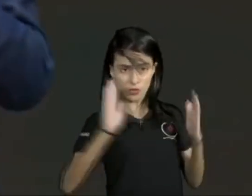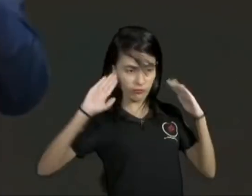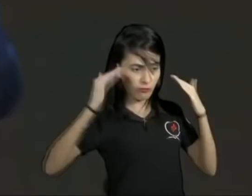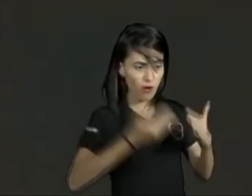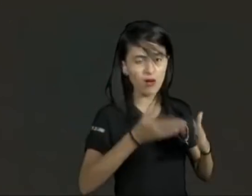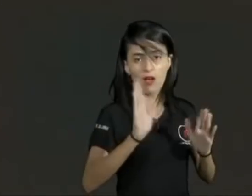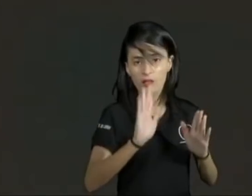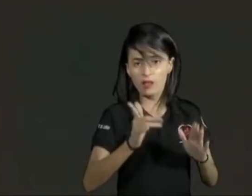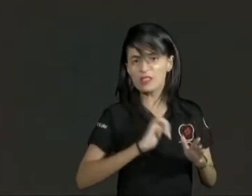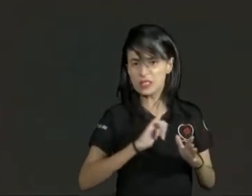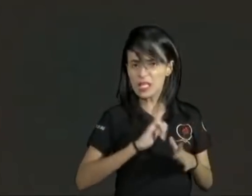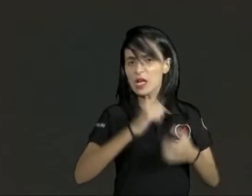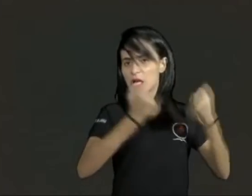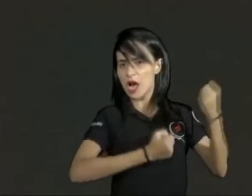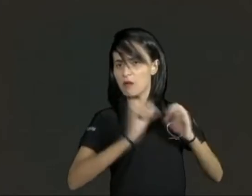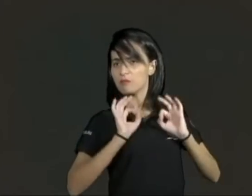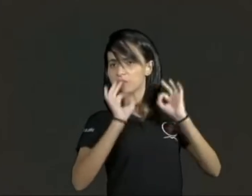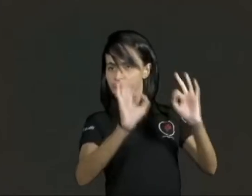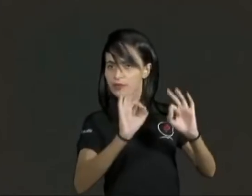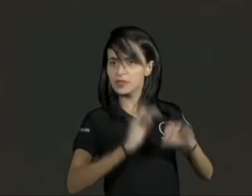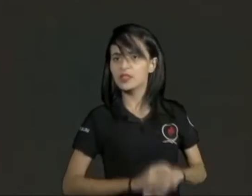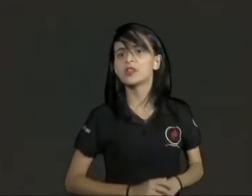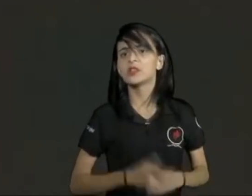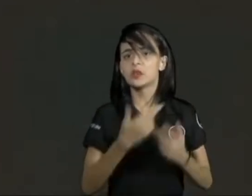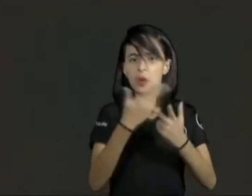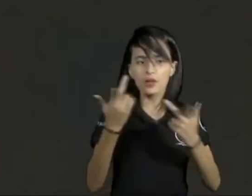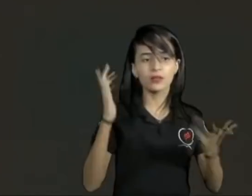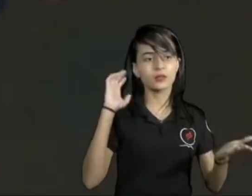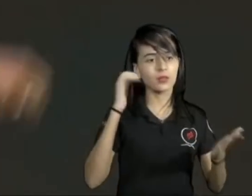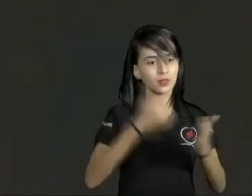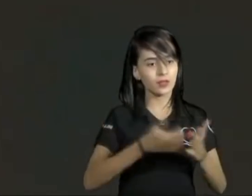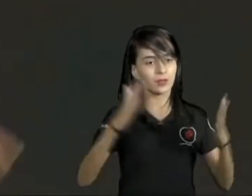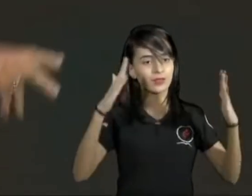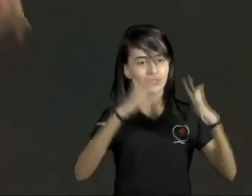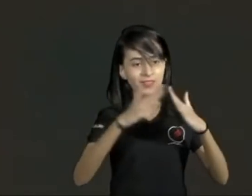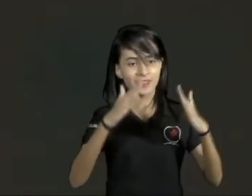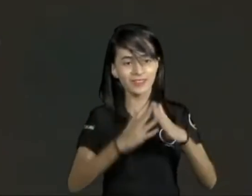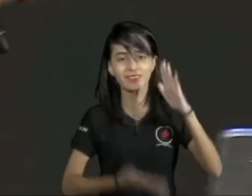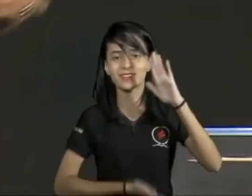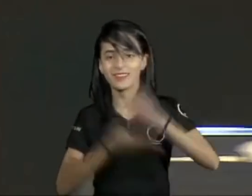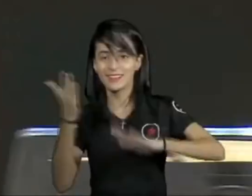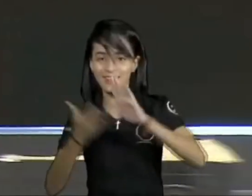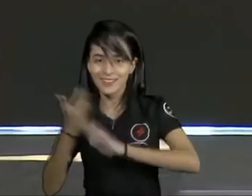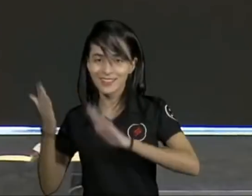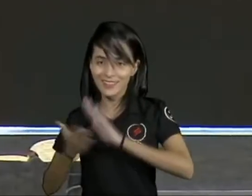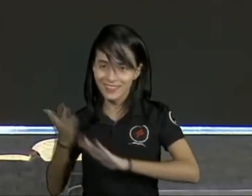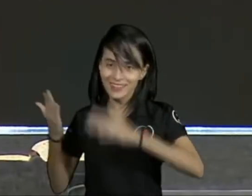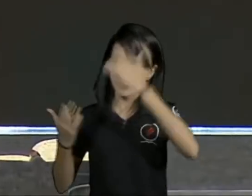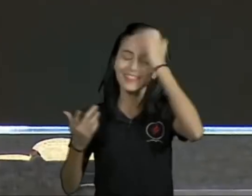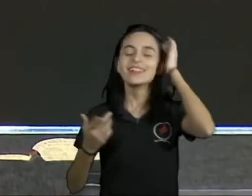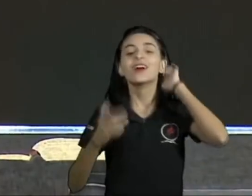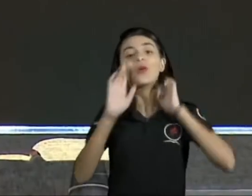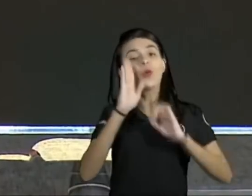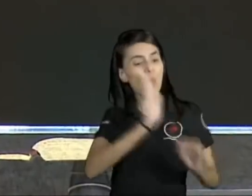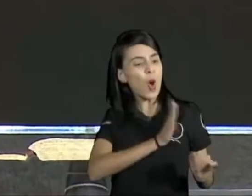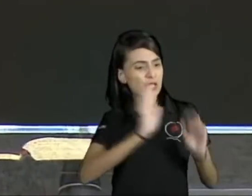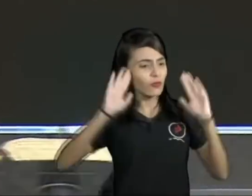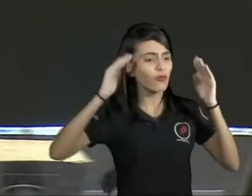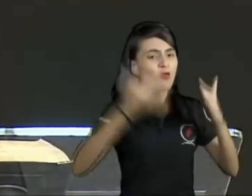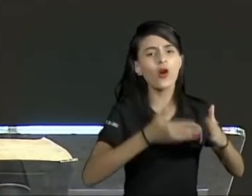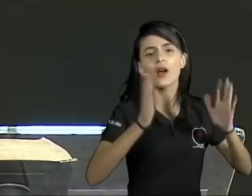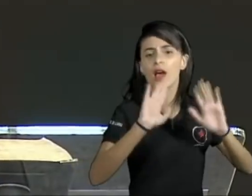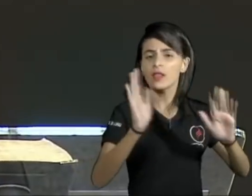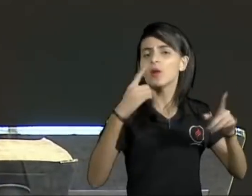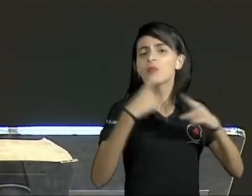e tem até aqui um bom carro tem ações de comprar uma casa de fazer uma viagem de ter coisas mas não foi em teu coração e nada